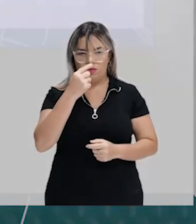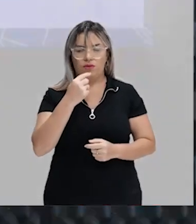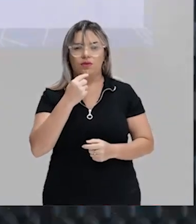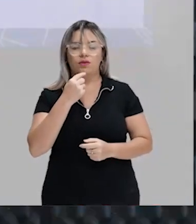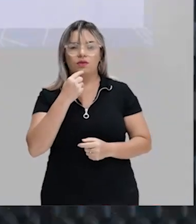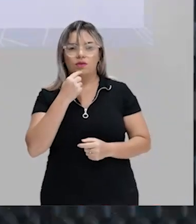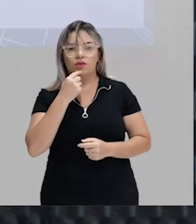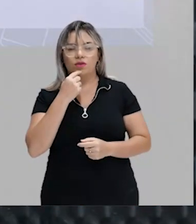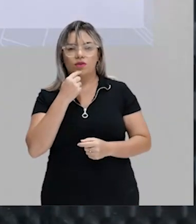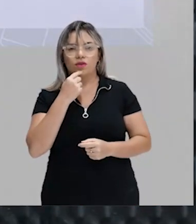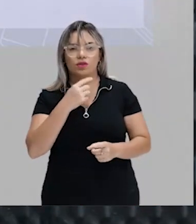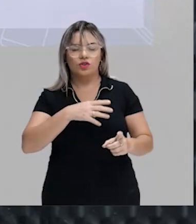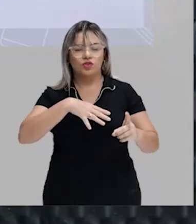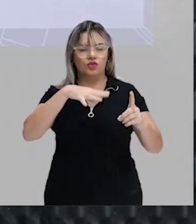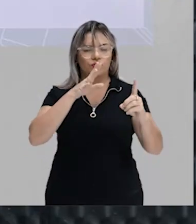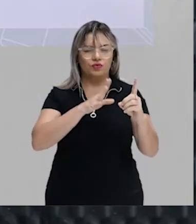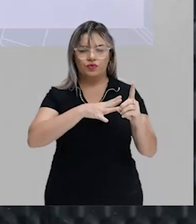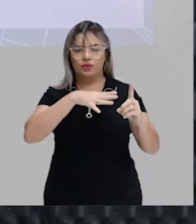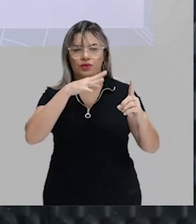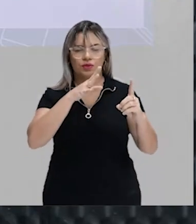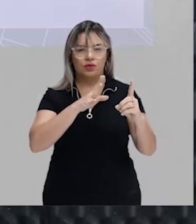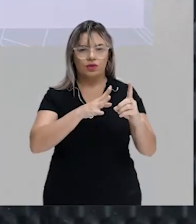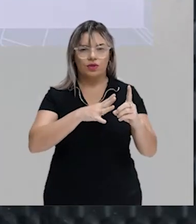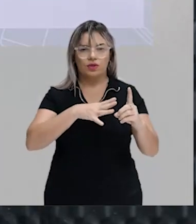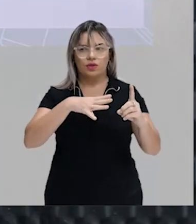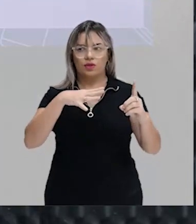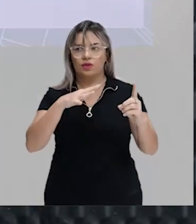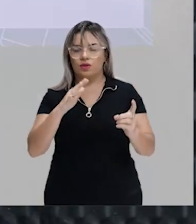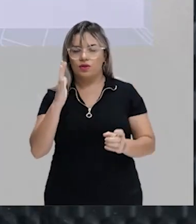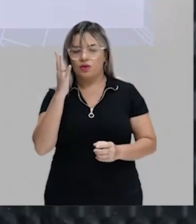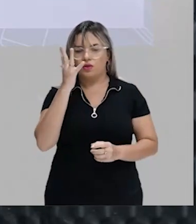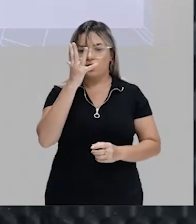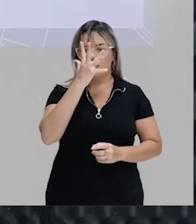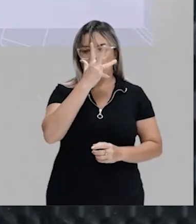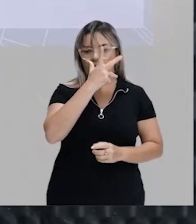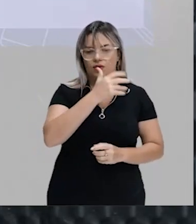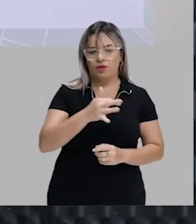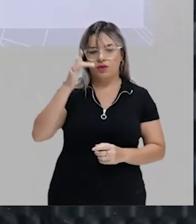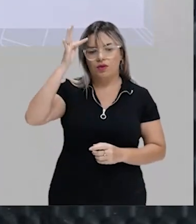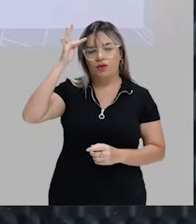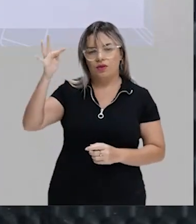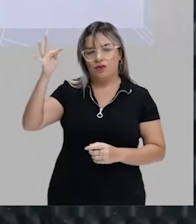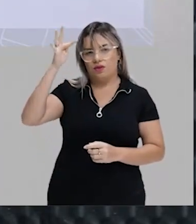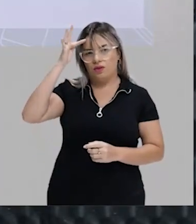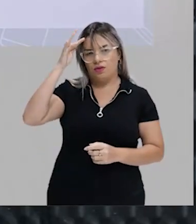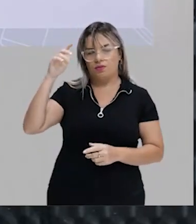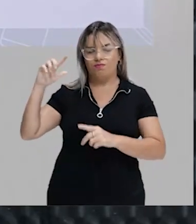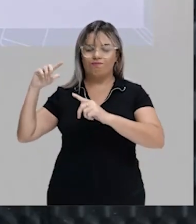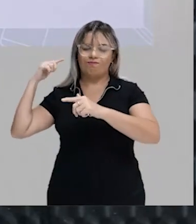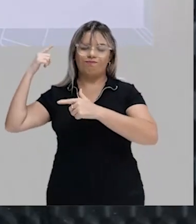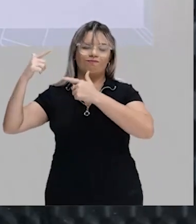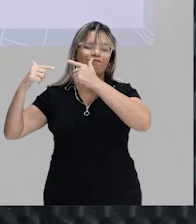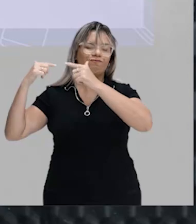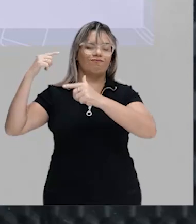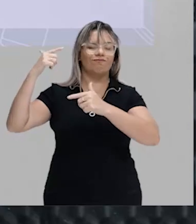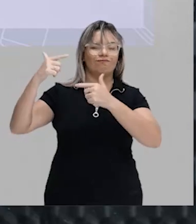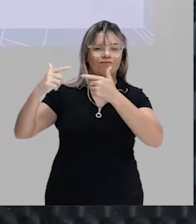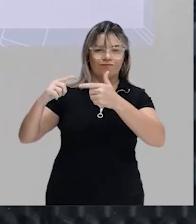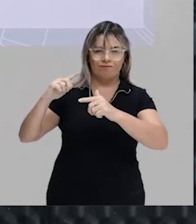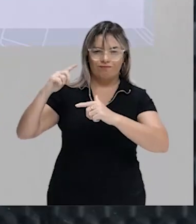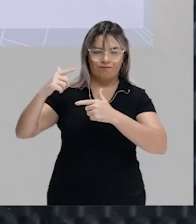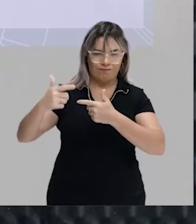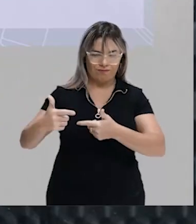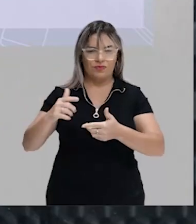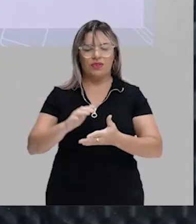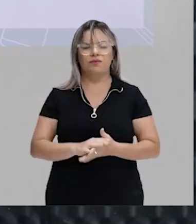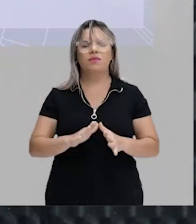aí, divina, a gente tem a consideração do belo dentro da filosofia tradicional. Quem trabalha a filosofia com vocês é o professor